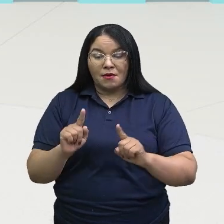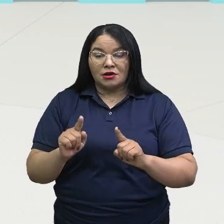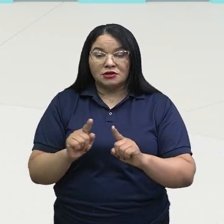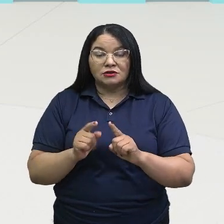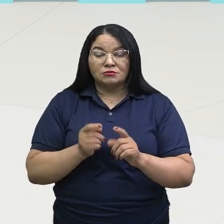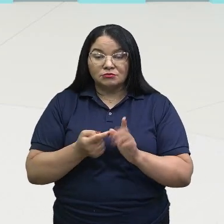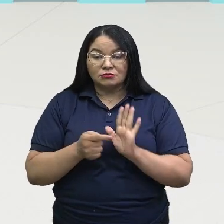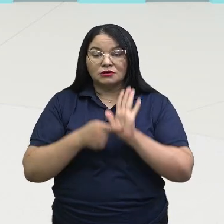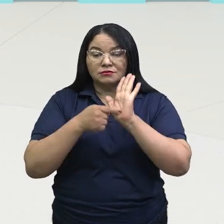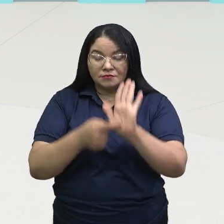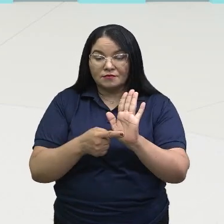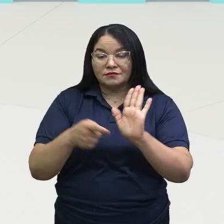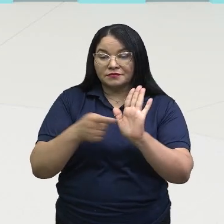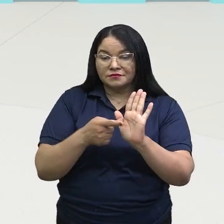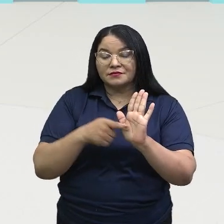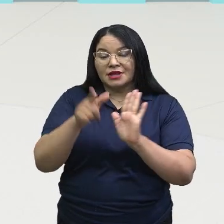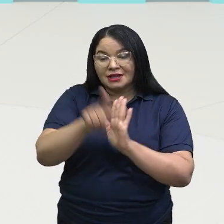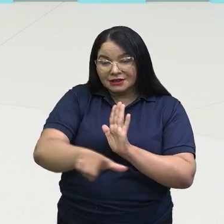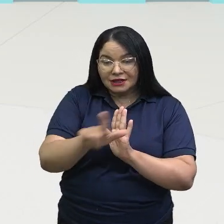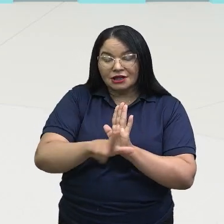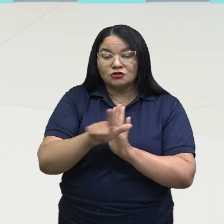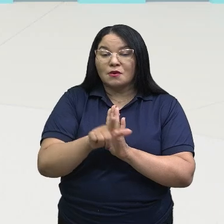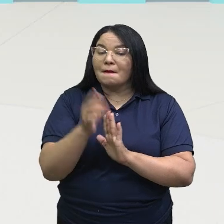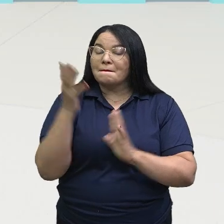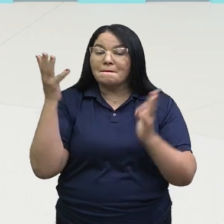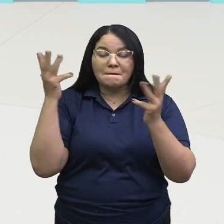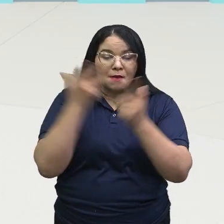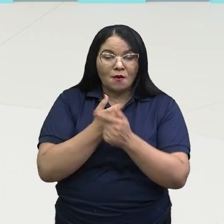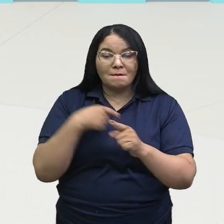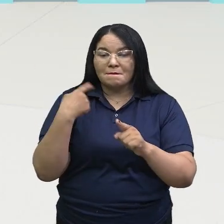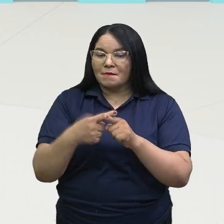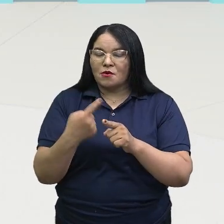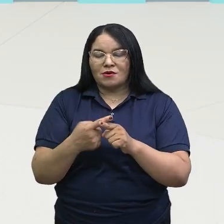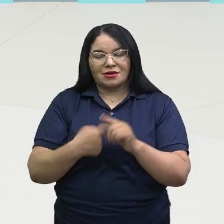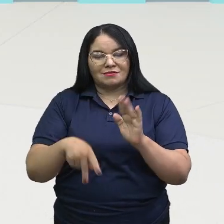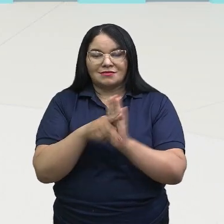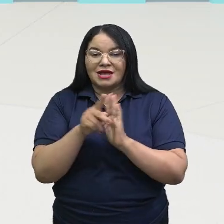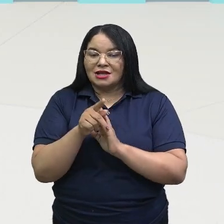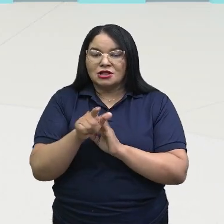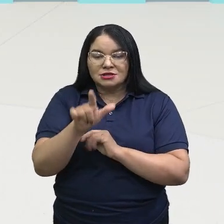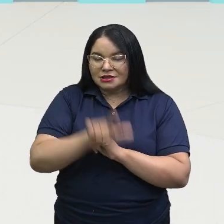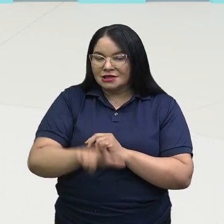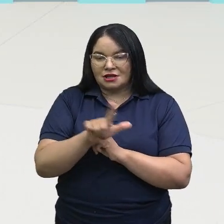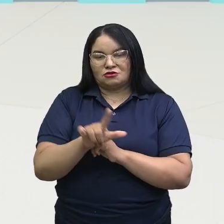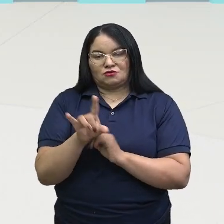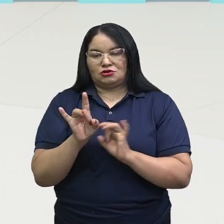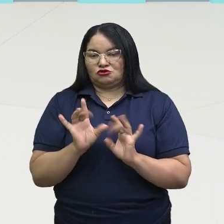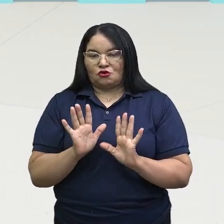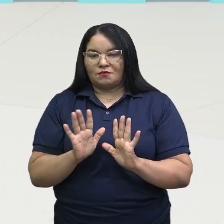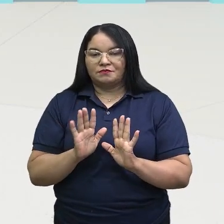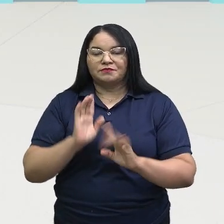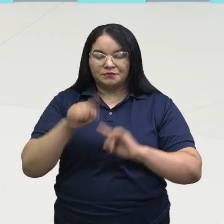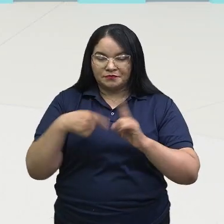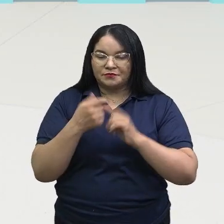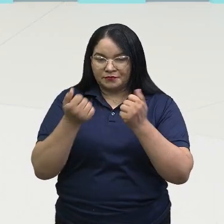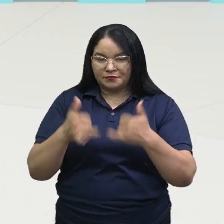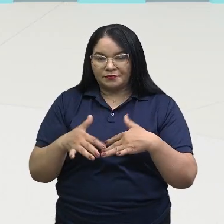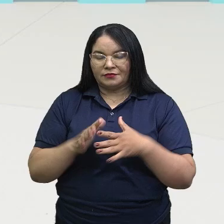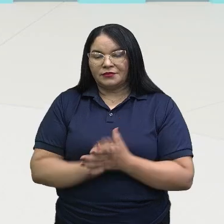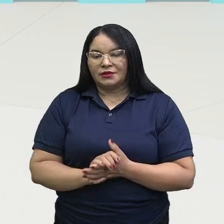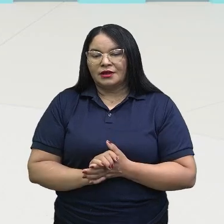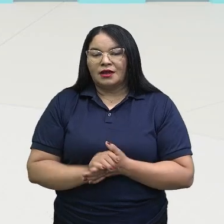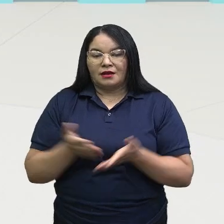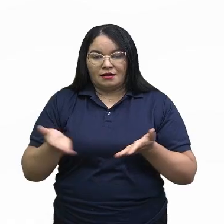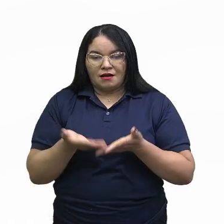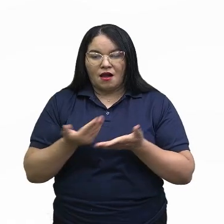que a literatura é bela apenas por ela ser literatura. A gente vai entender isso daqui a pouco, tá bom? Mas vamos